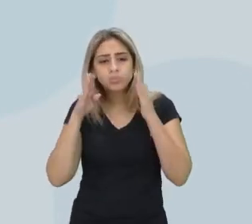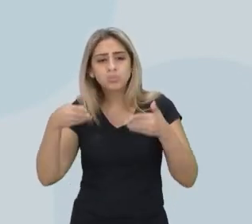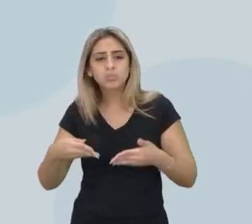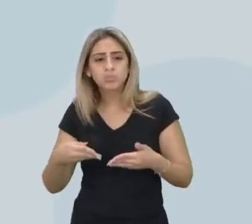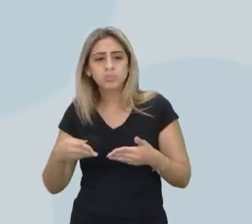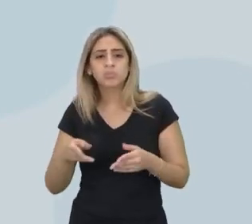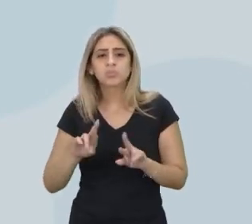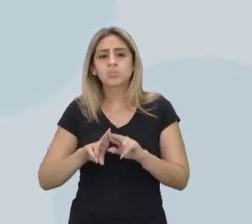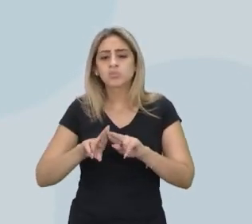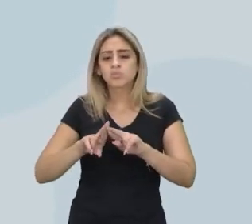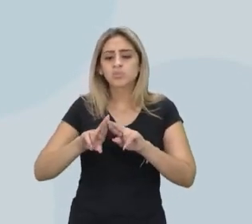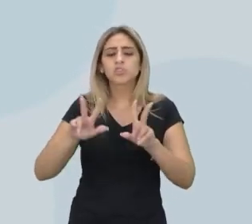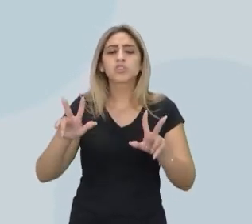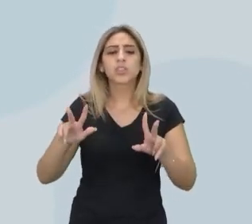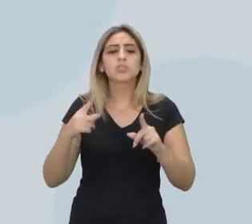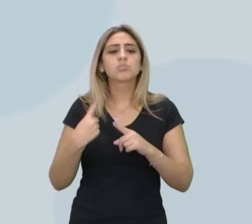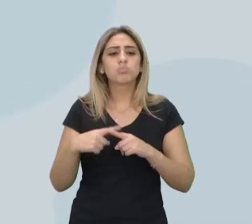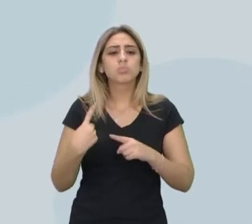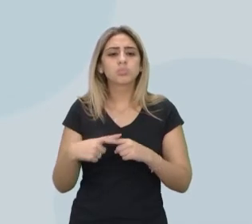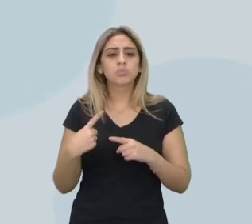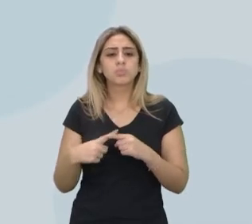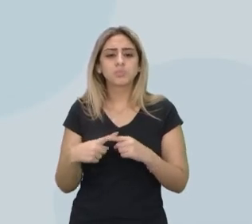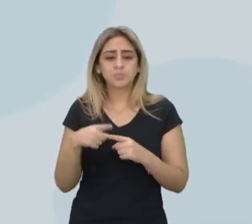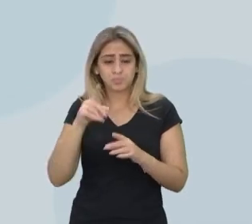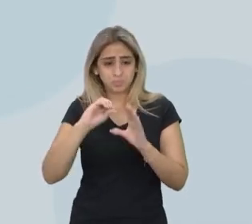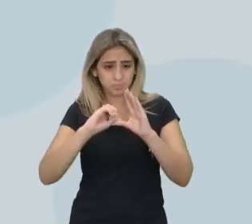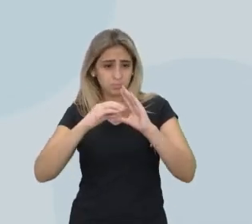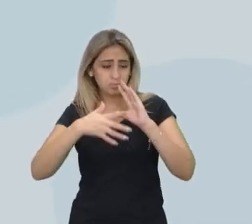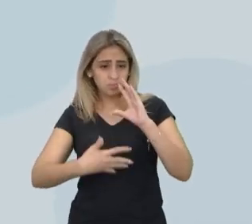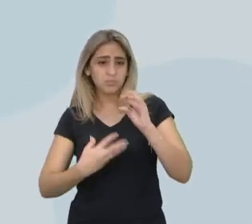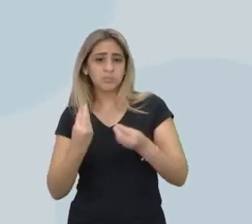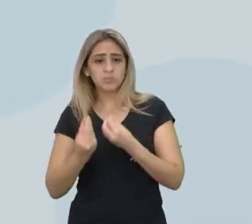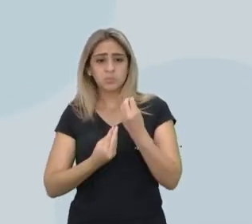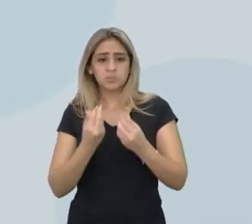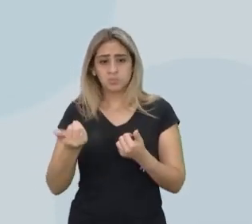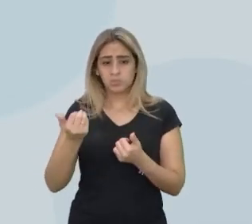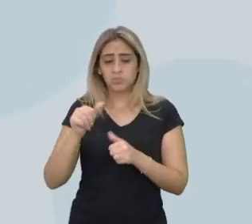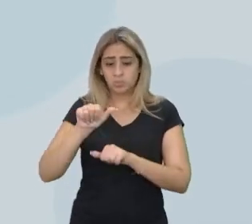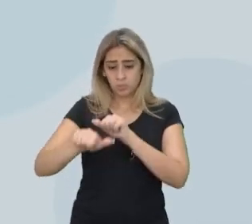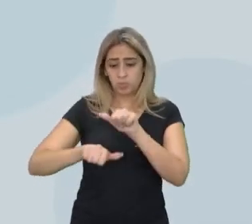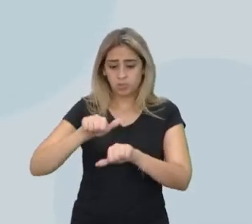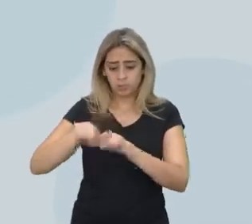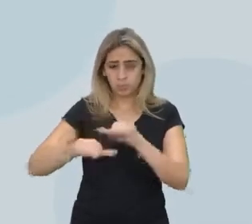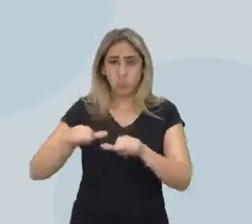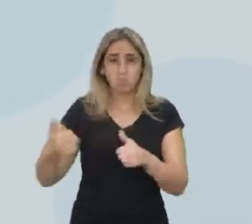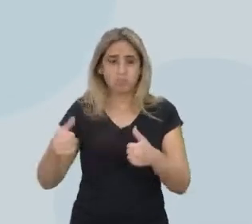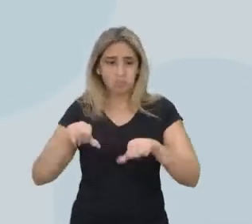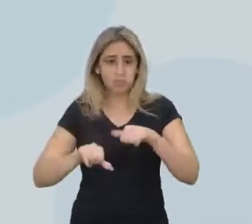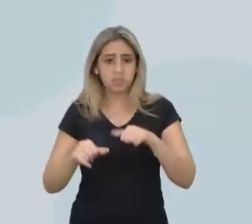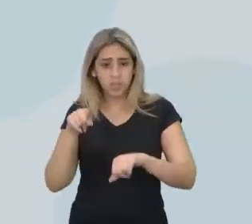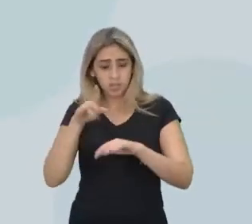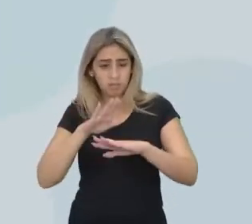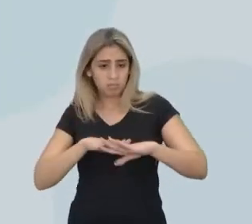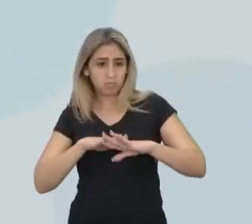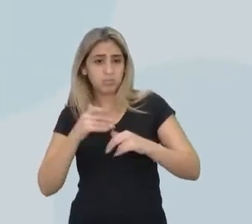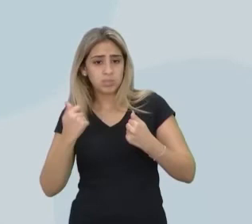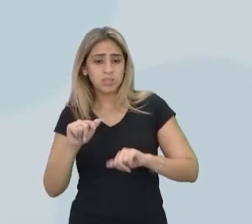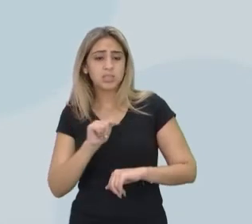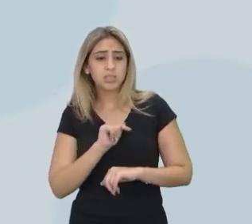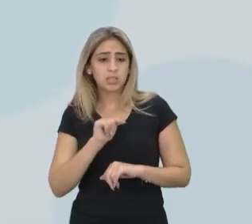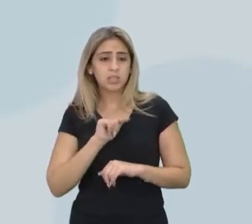palavra diferente? Porque para ser caracterizado como reação química, o produto formado, ele tem que